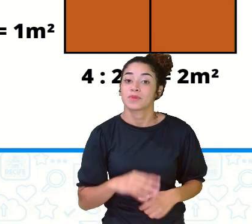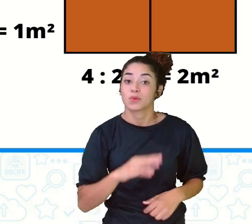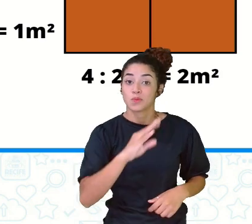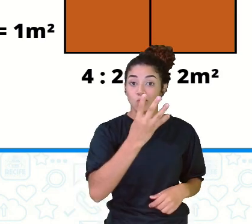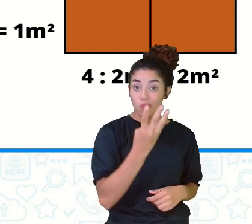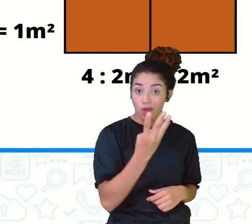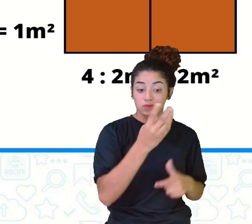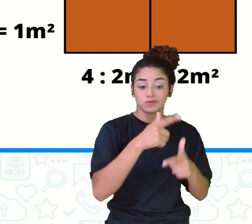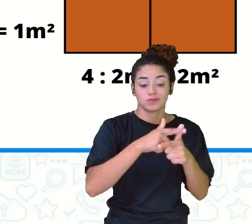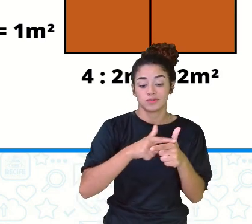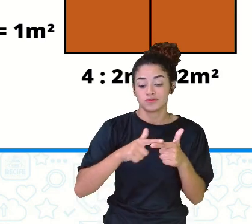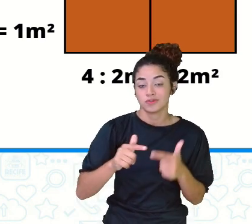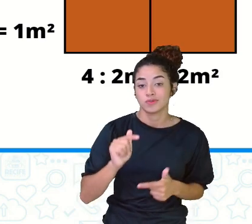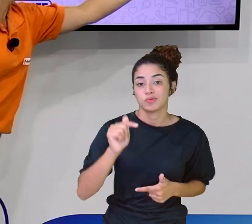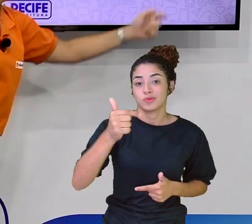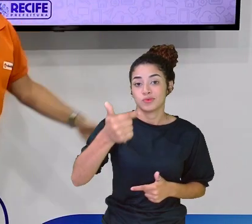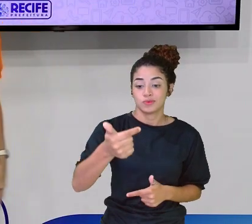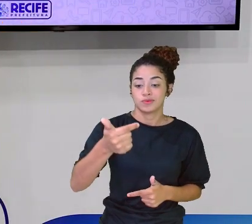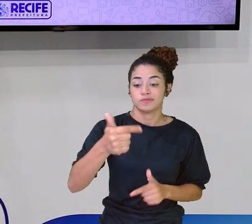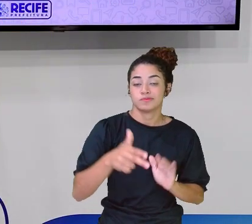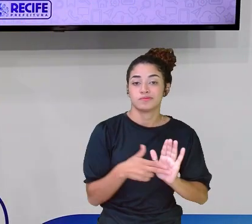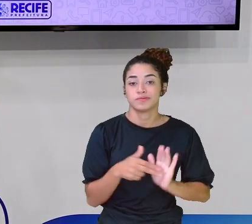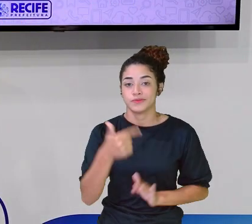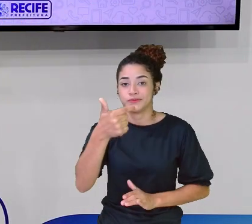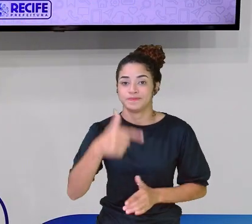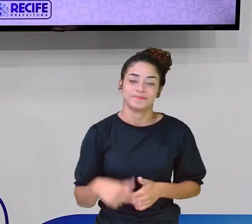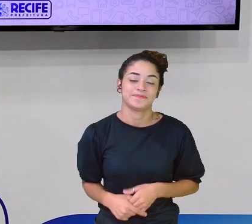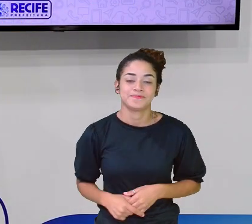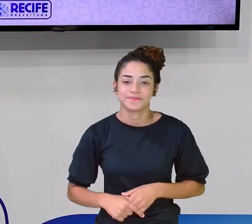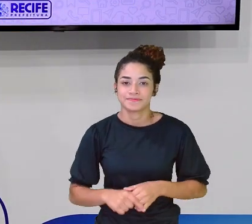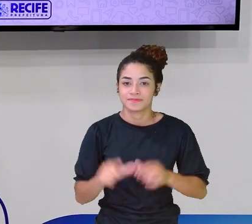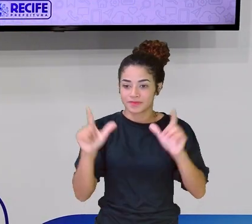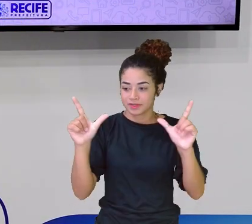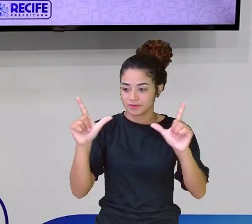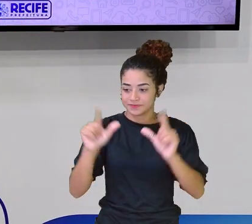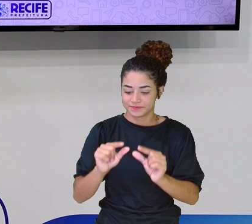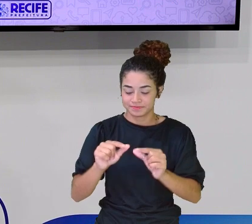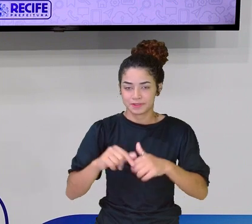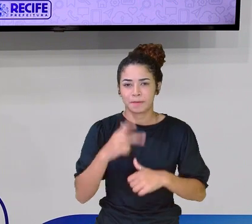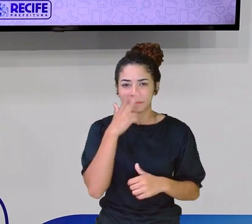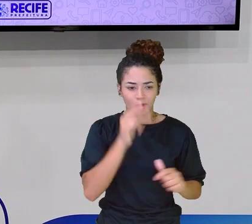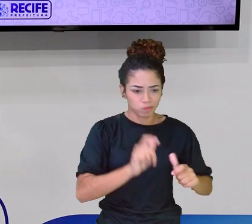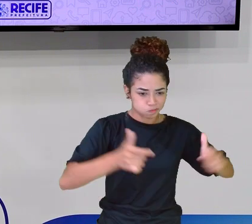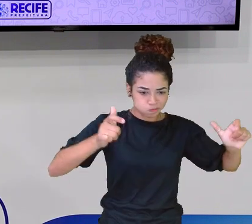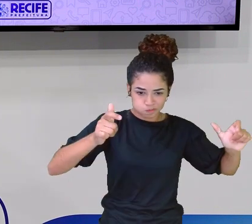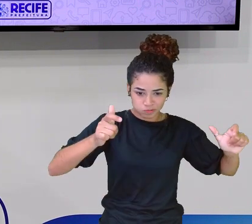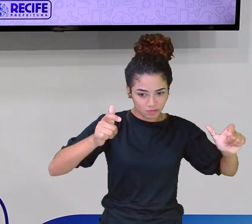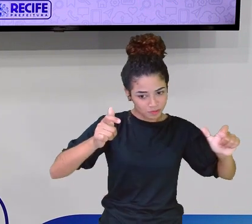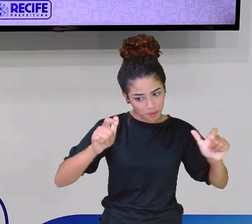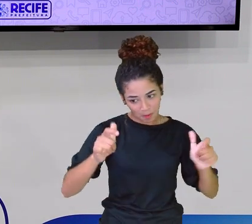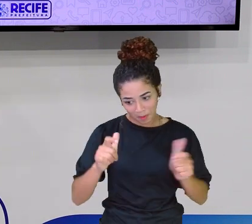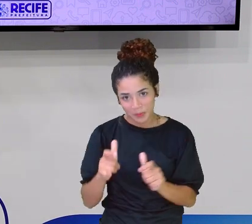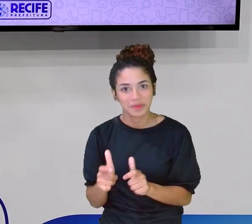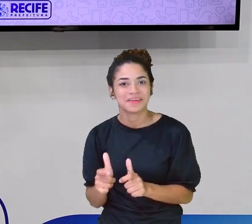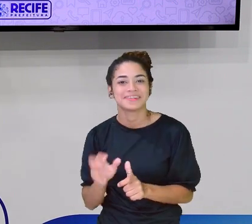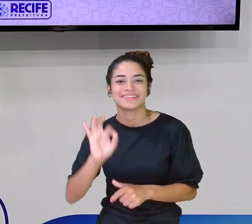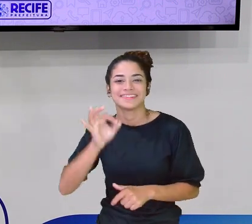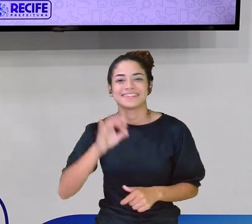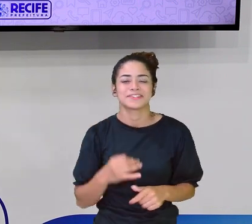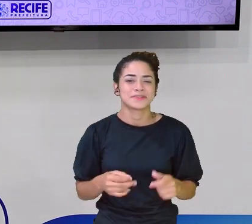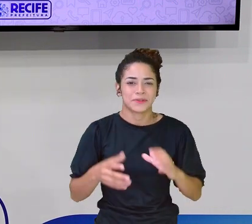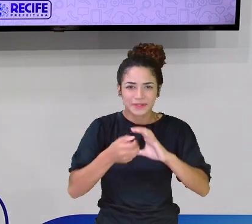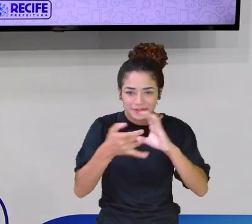4 dividido por 2, 2. Reduzir a minha figura. Mantive as características,